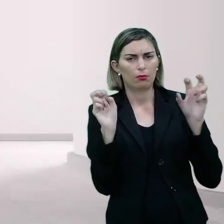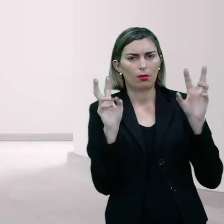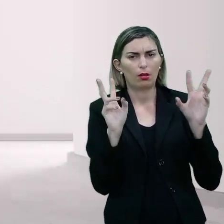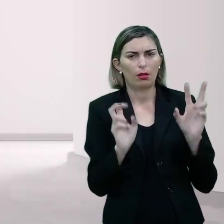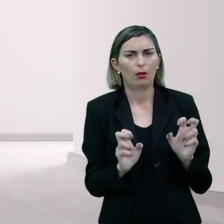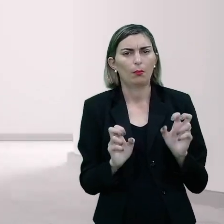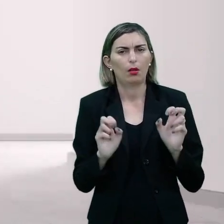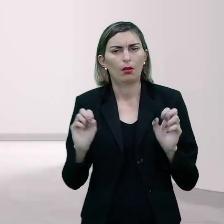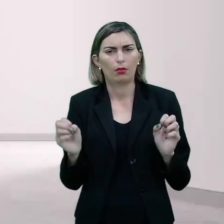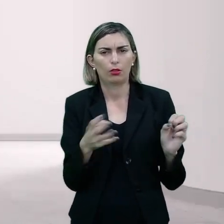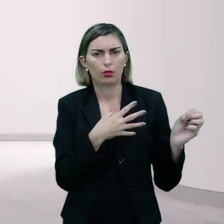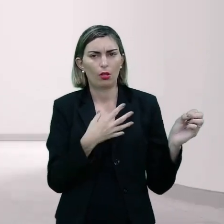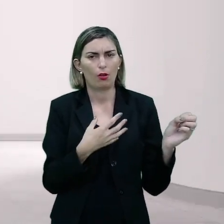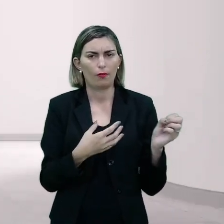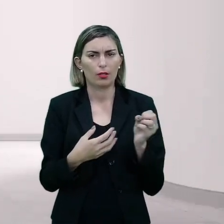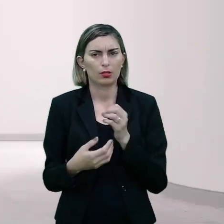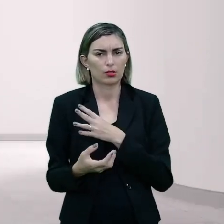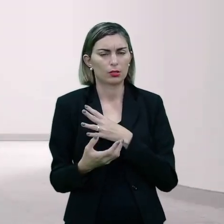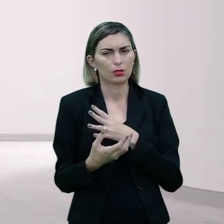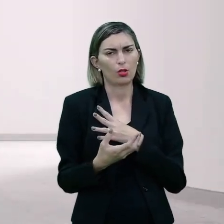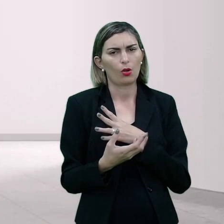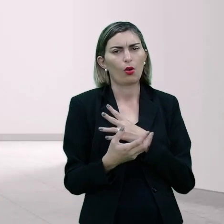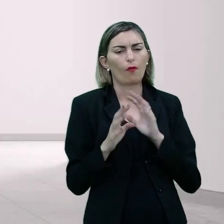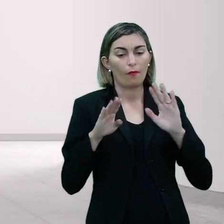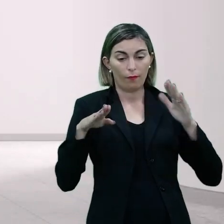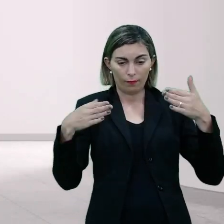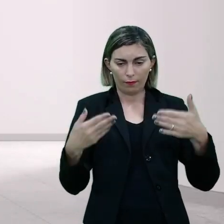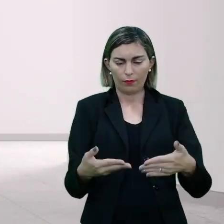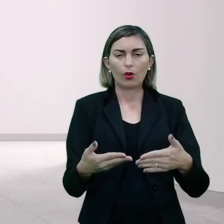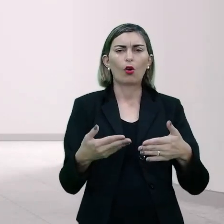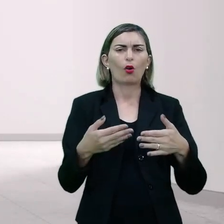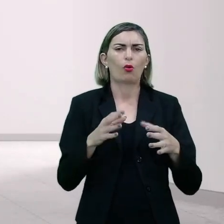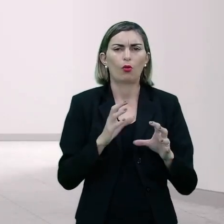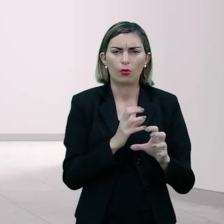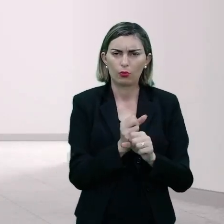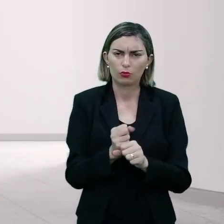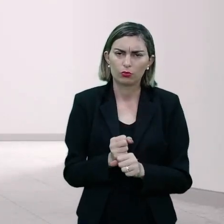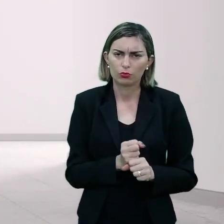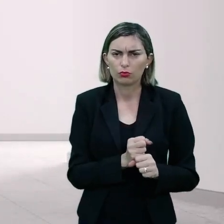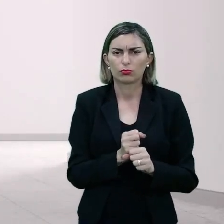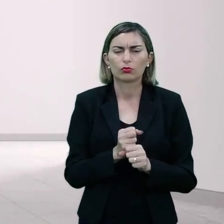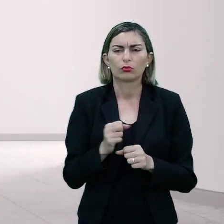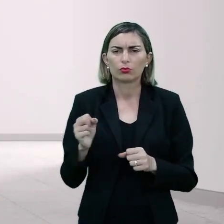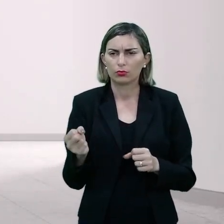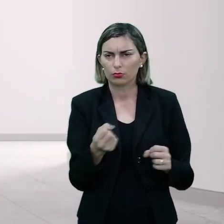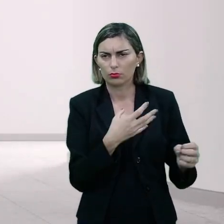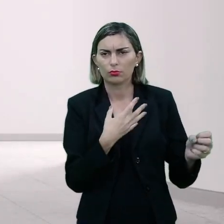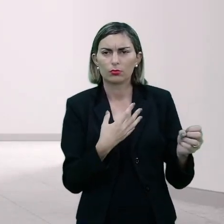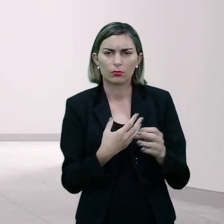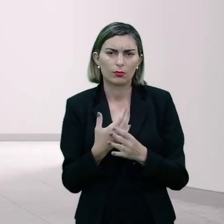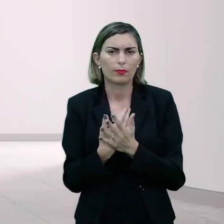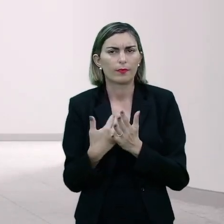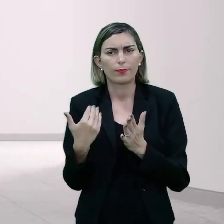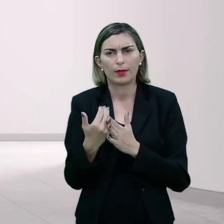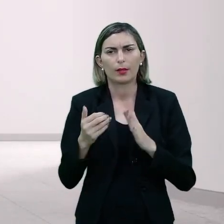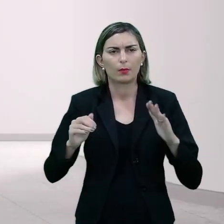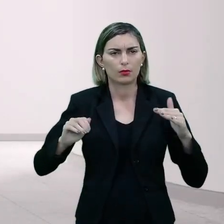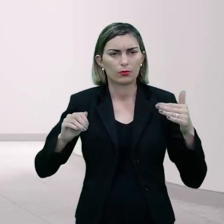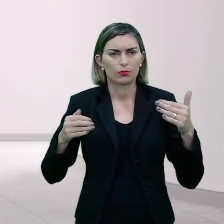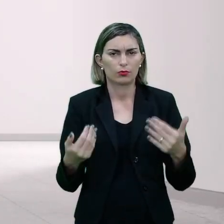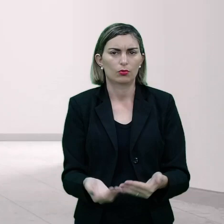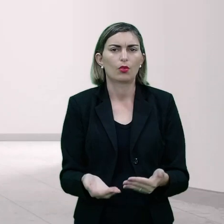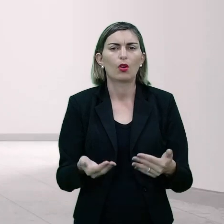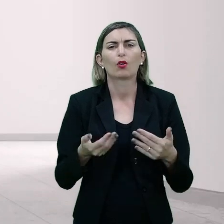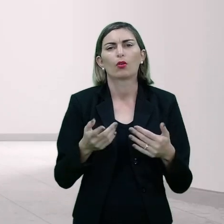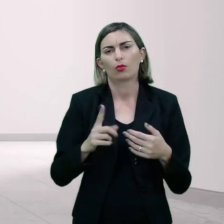assunto inovação, com foco em medição, né, da inovação e mais especificamente com